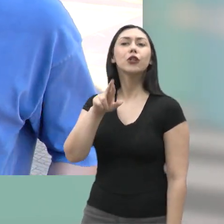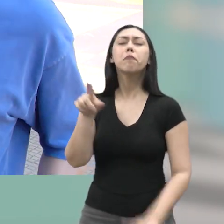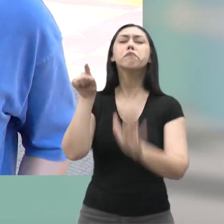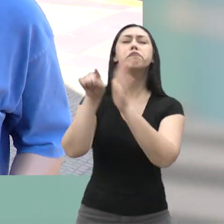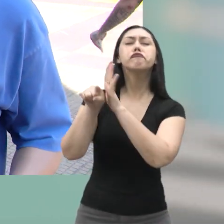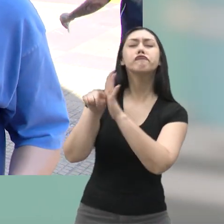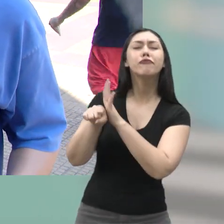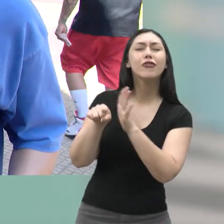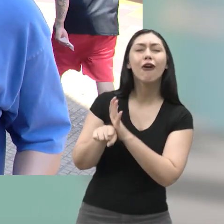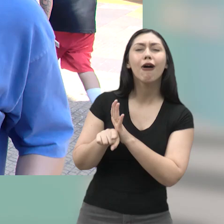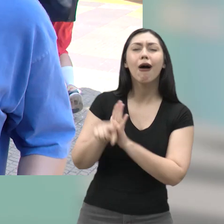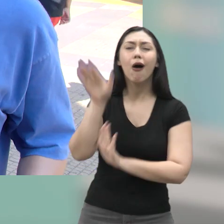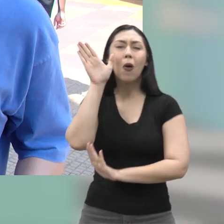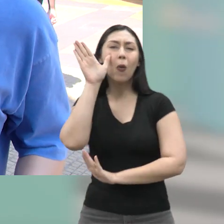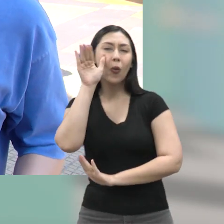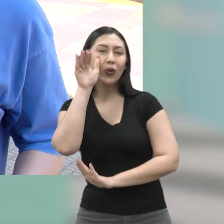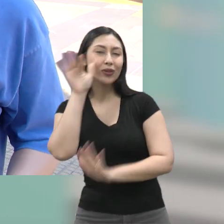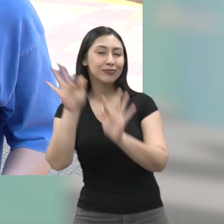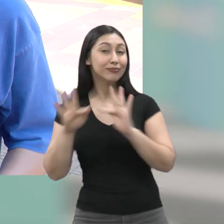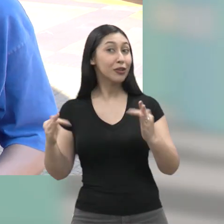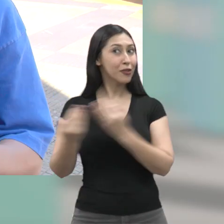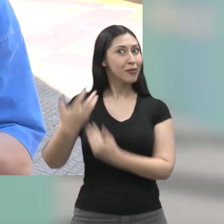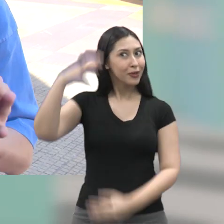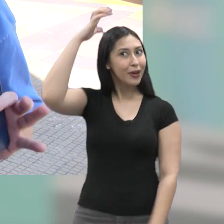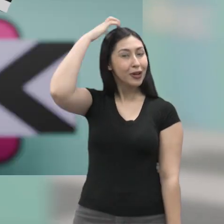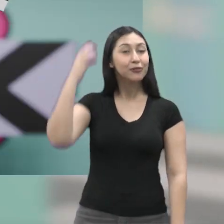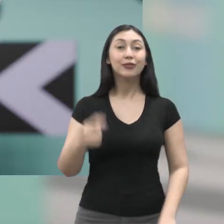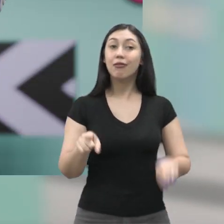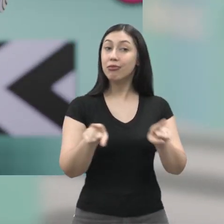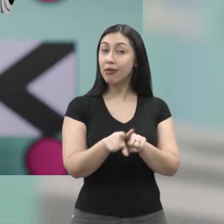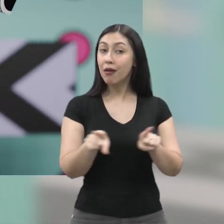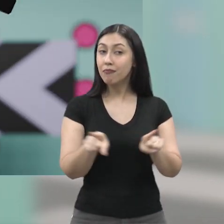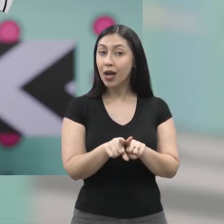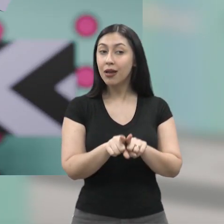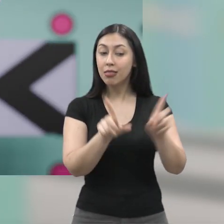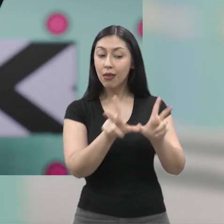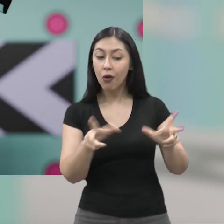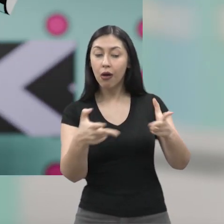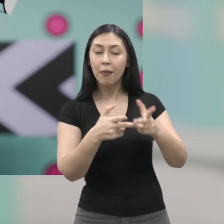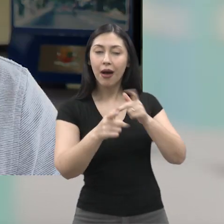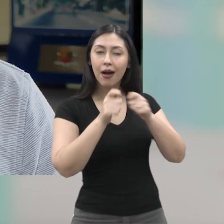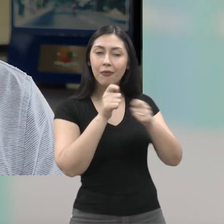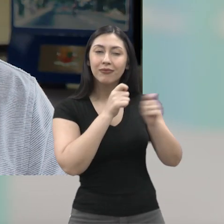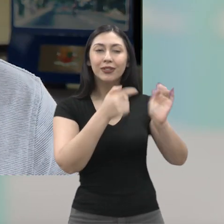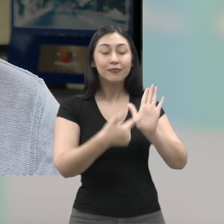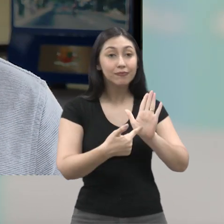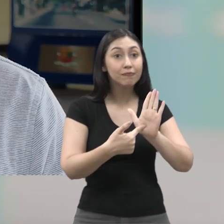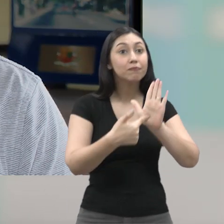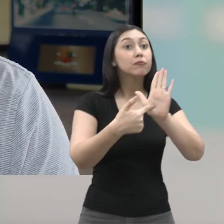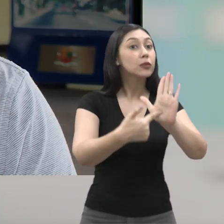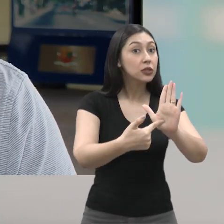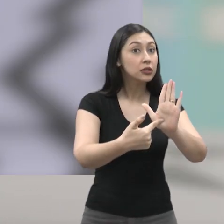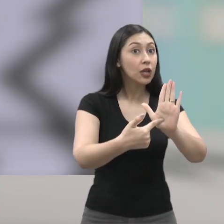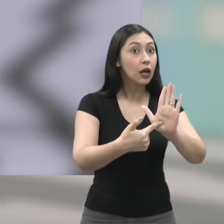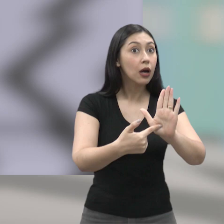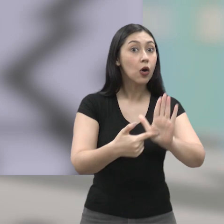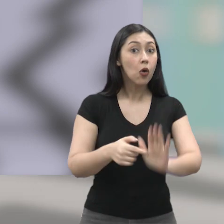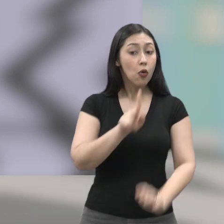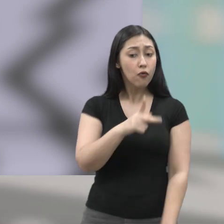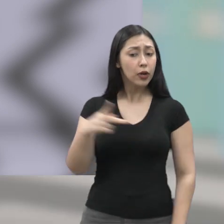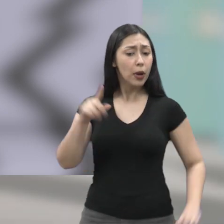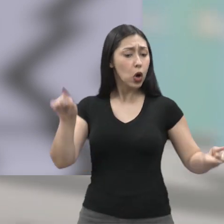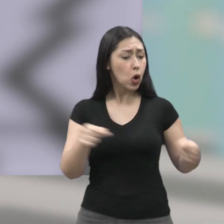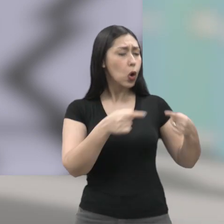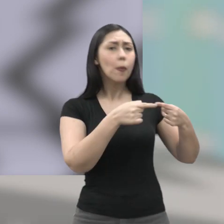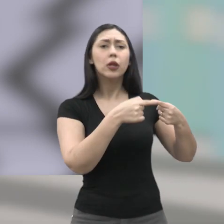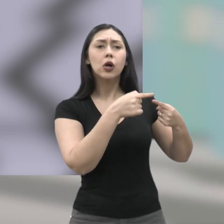com curiosidades envolvendo a família real. E tem também o Câmara Repórter, que vai mostrar para você a ligação da nossa região com esse